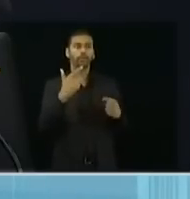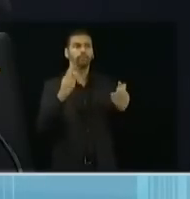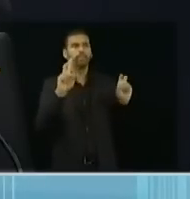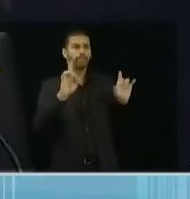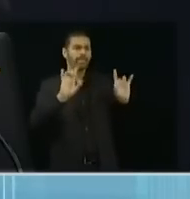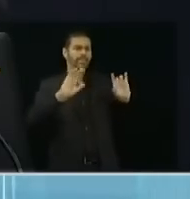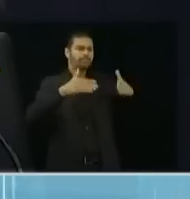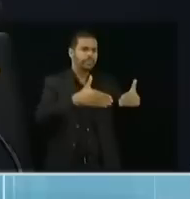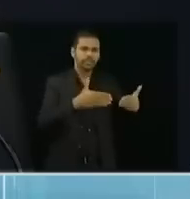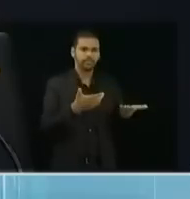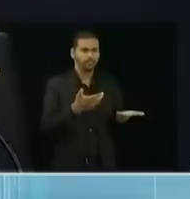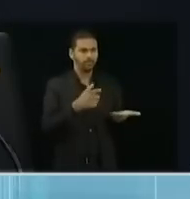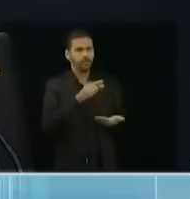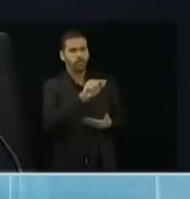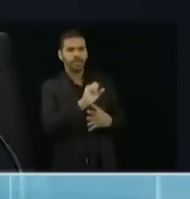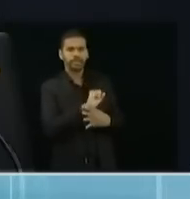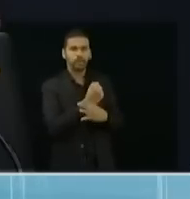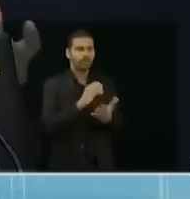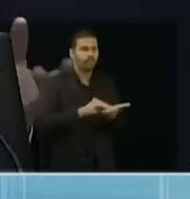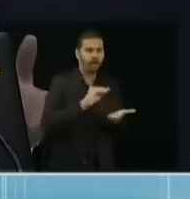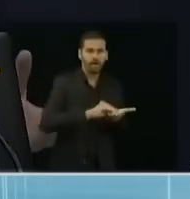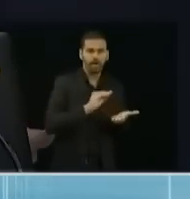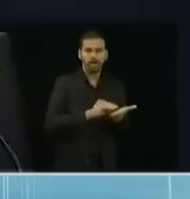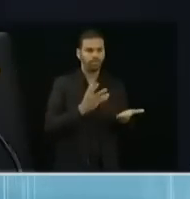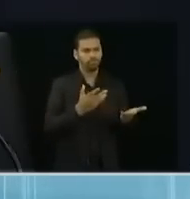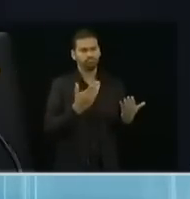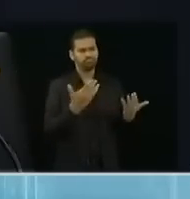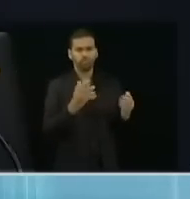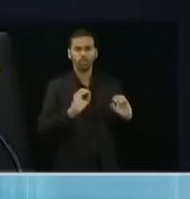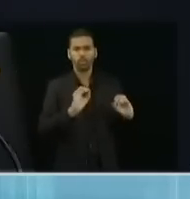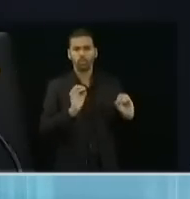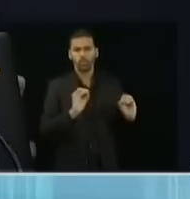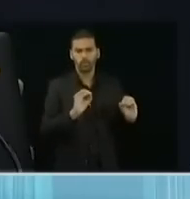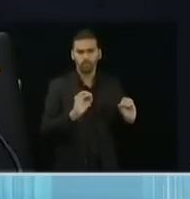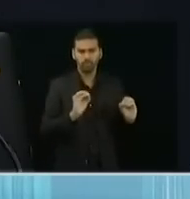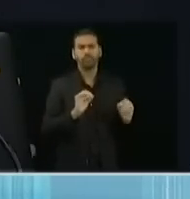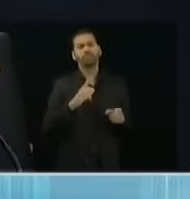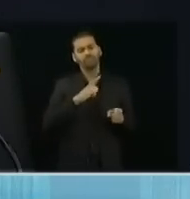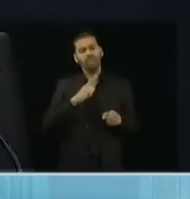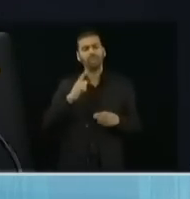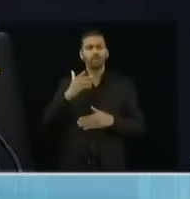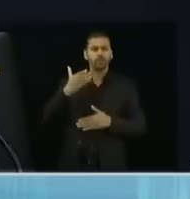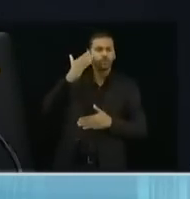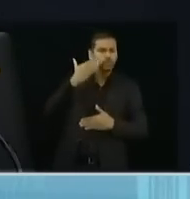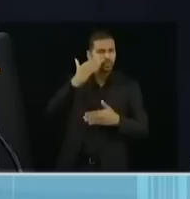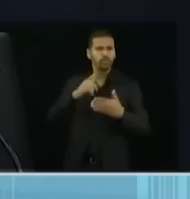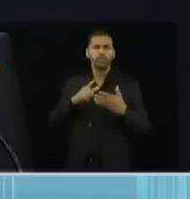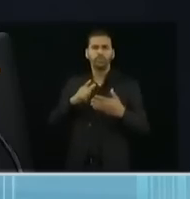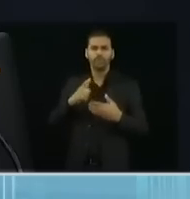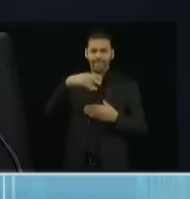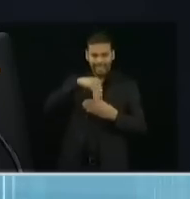está sendo analisado na tentativa de identificar as digitais do documento, onde que ele